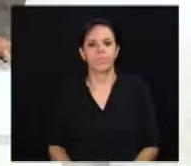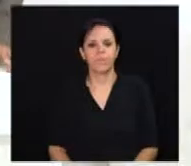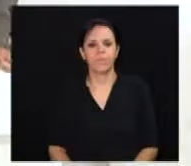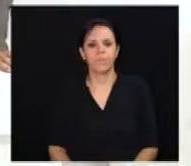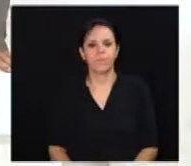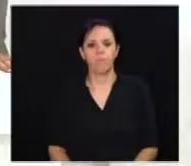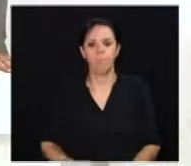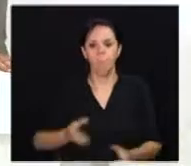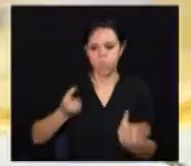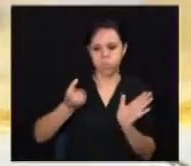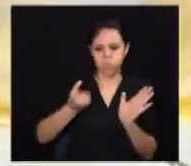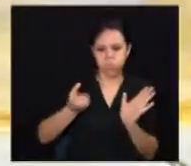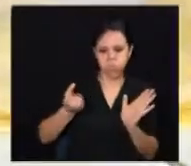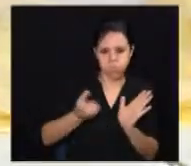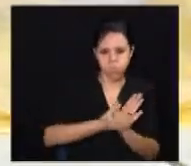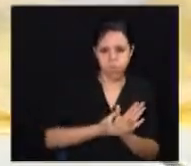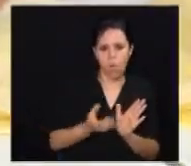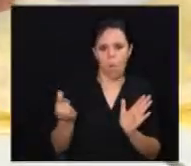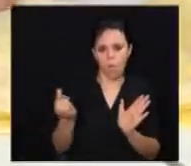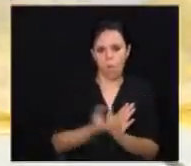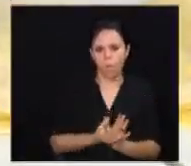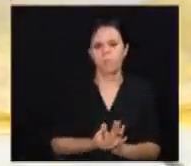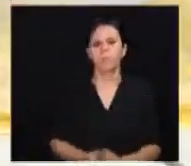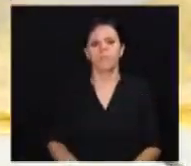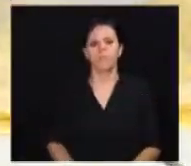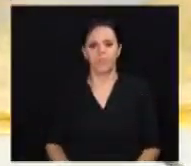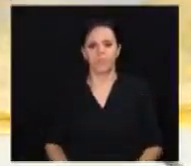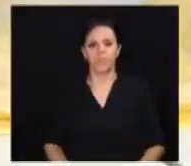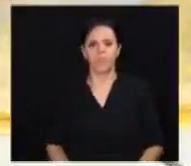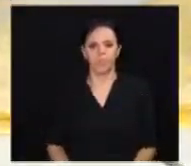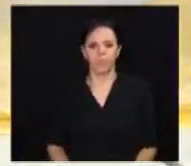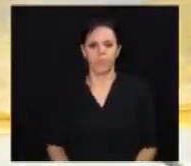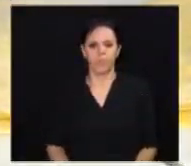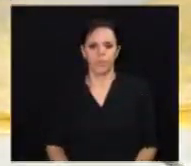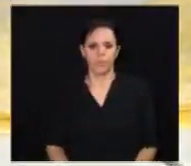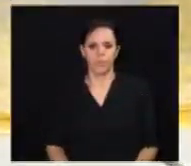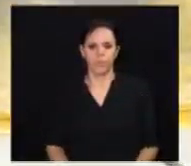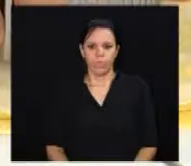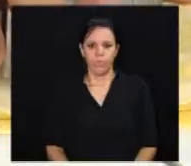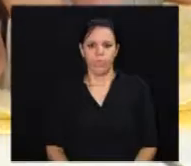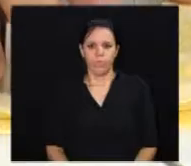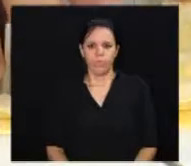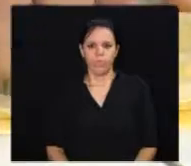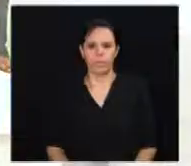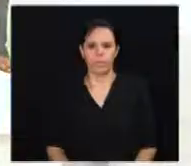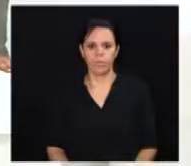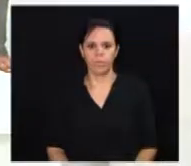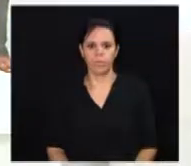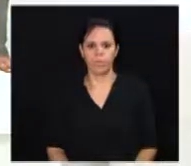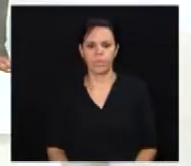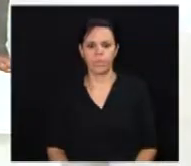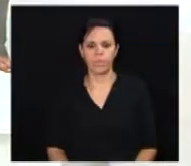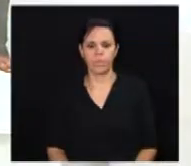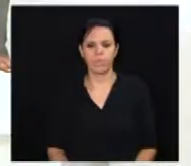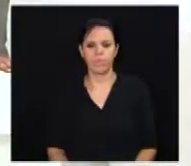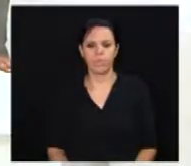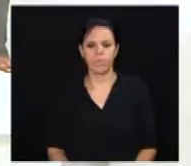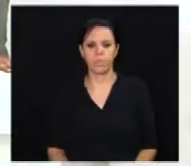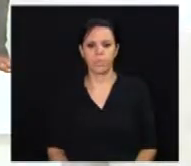E vem com o cortador, com o aro, fazendo o corte novamente.